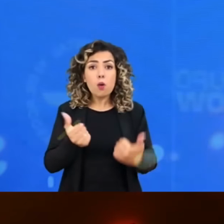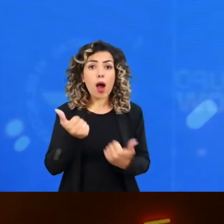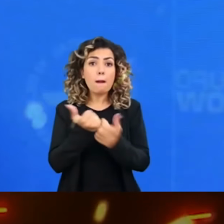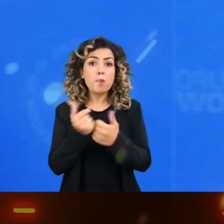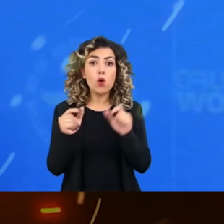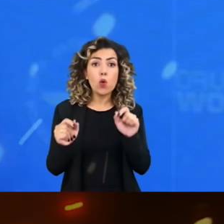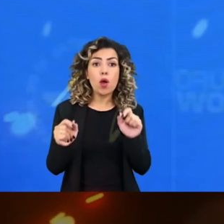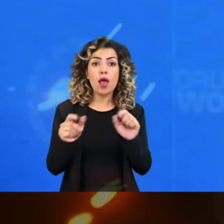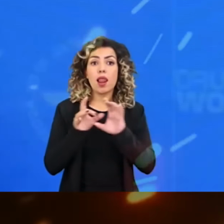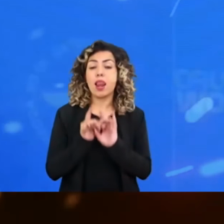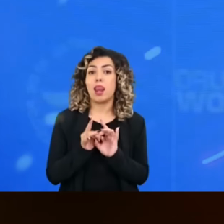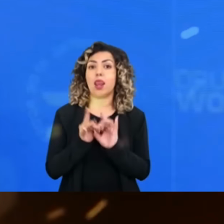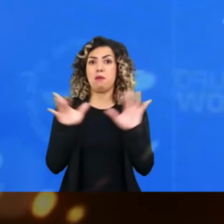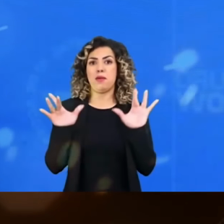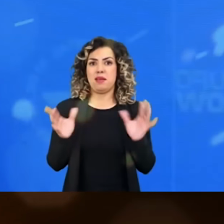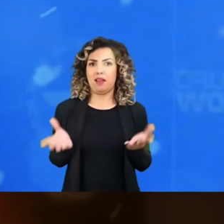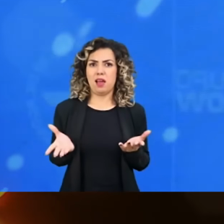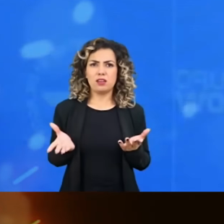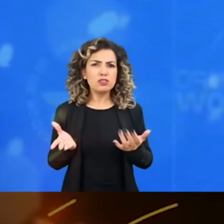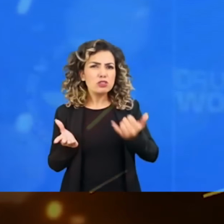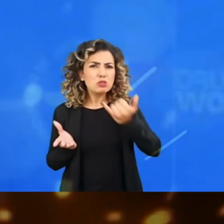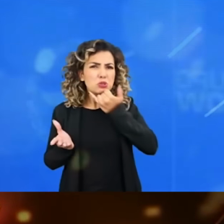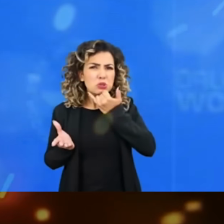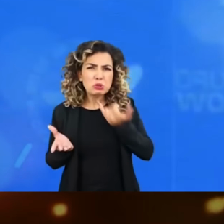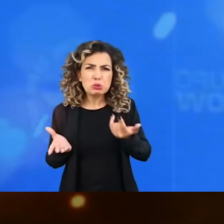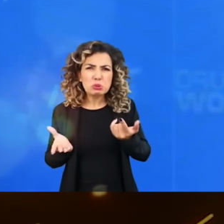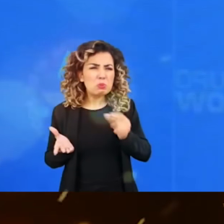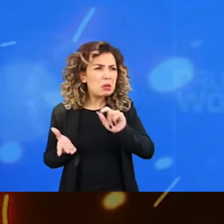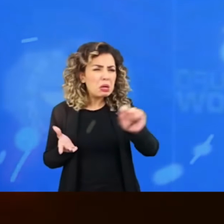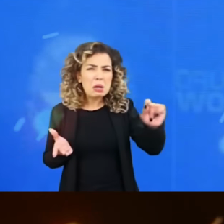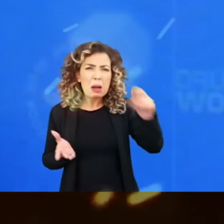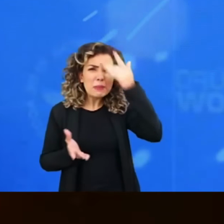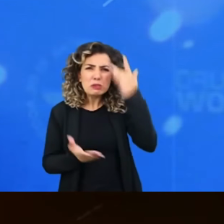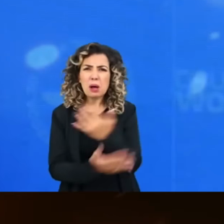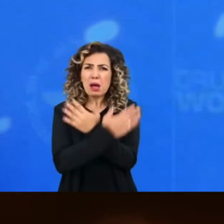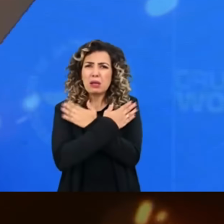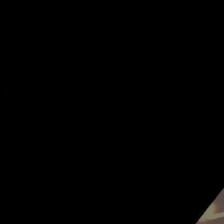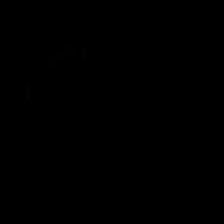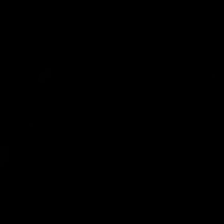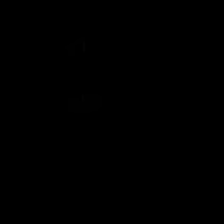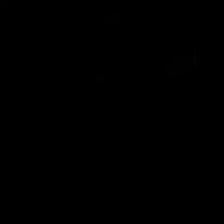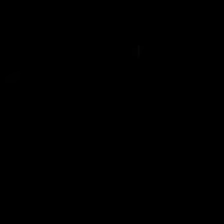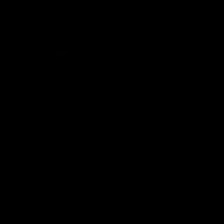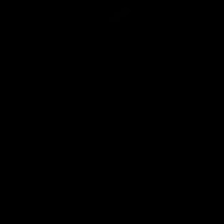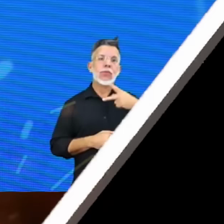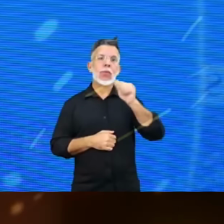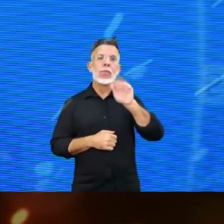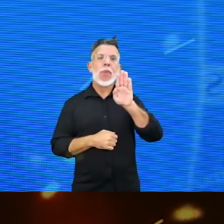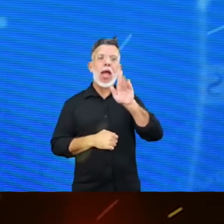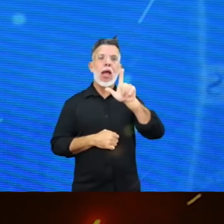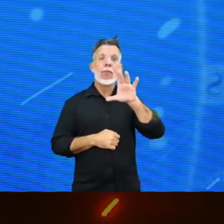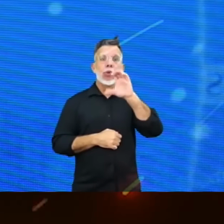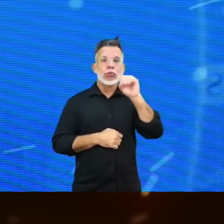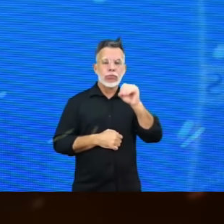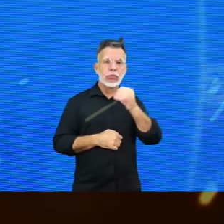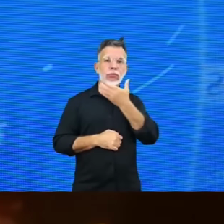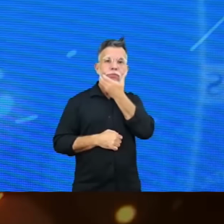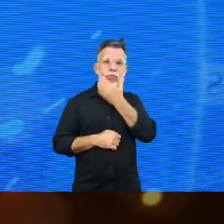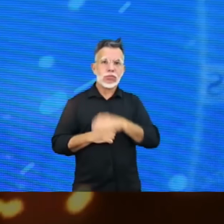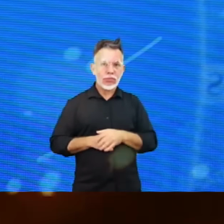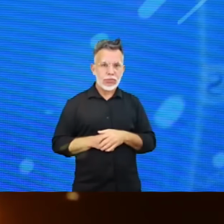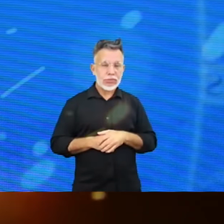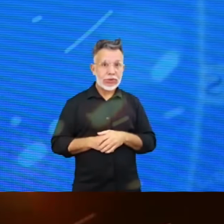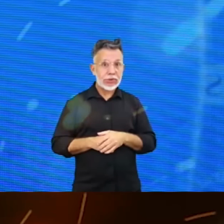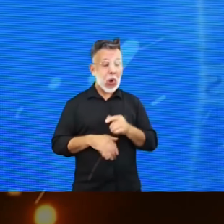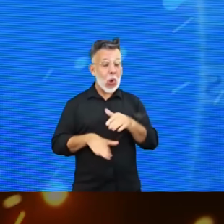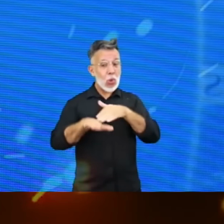com os empresários e com os trabalhadores todo mundo Perdeu o emprego foi um negócio absurdo e até hoje a gente tem trauma disso um trânsito tão violento assim a gente